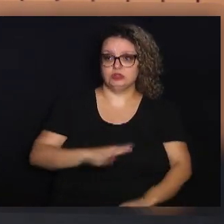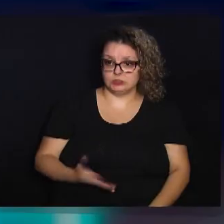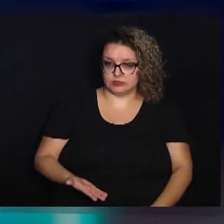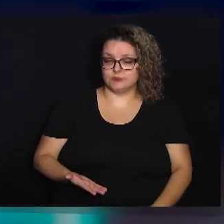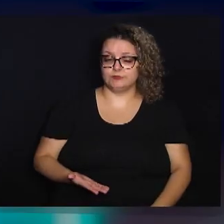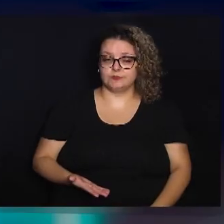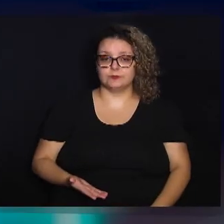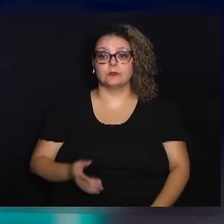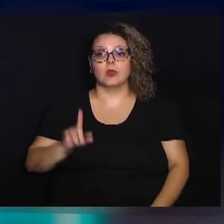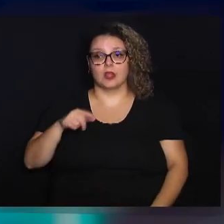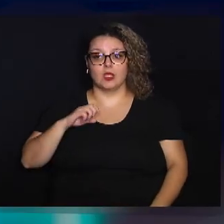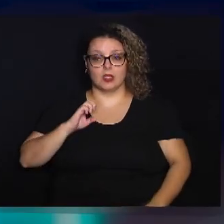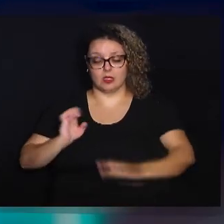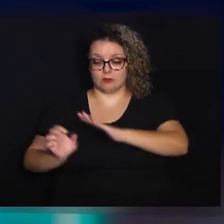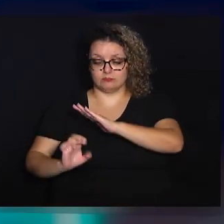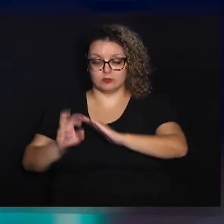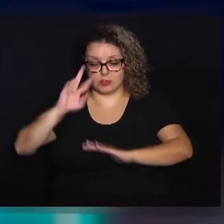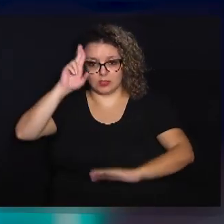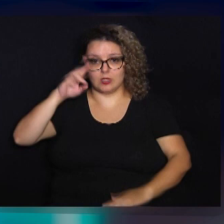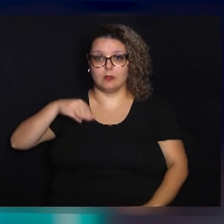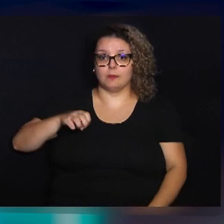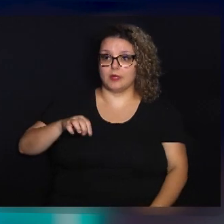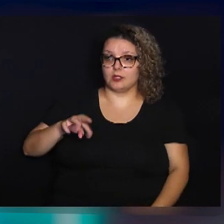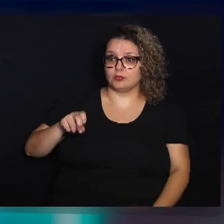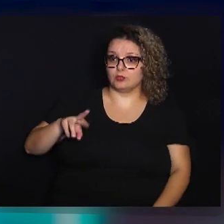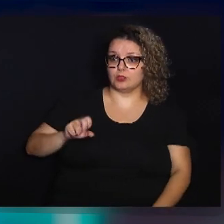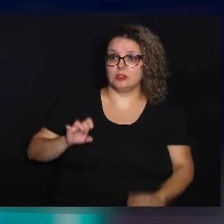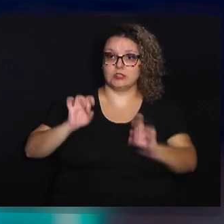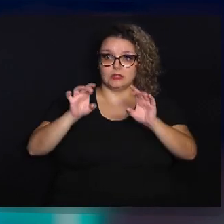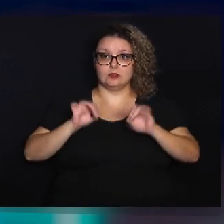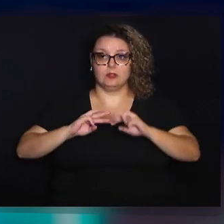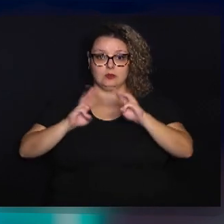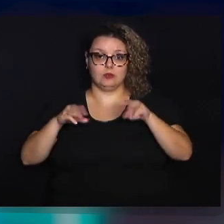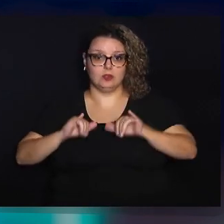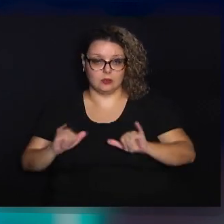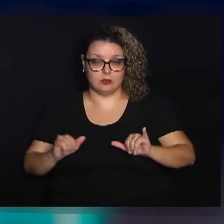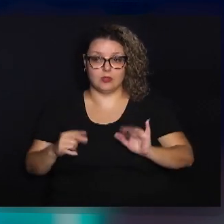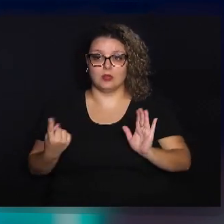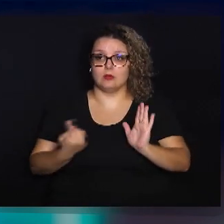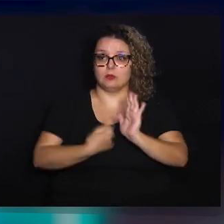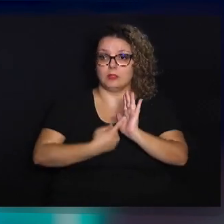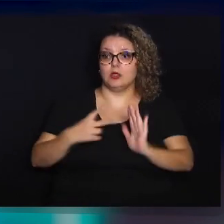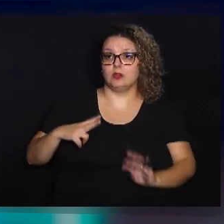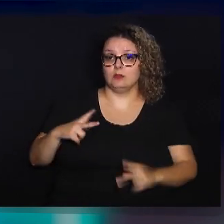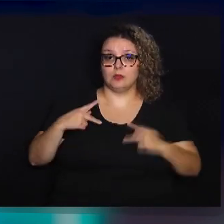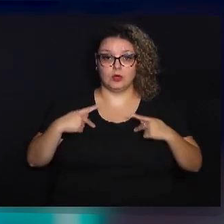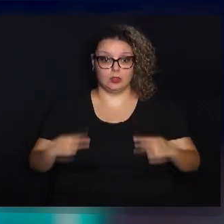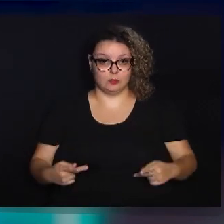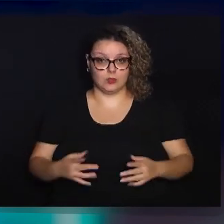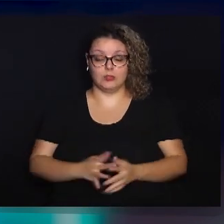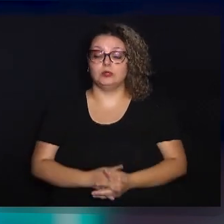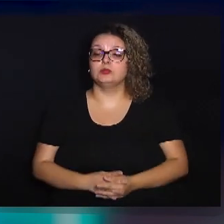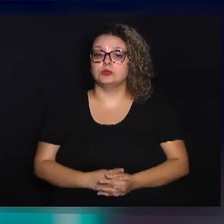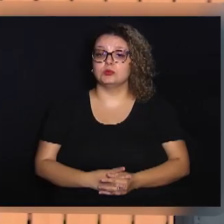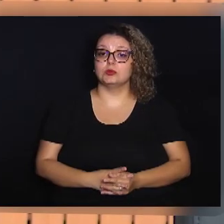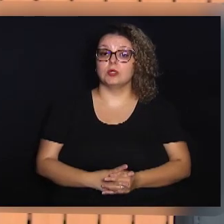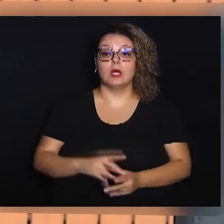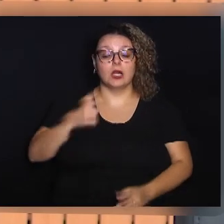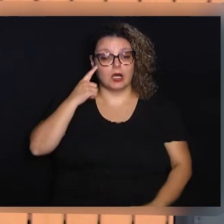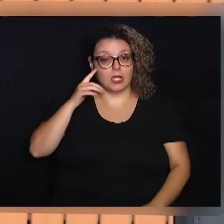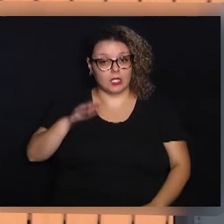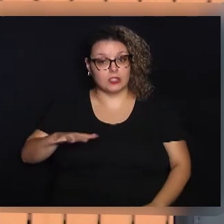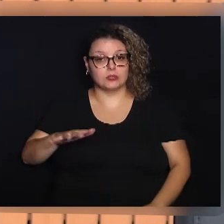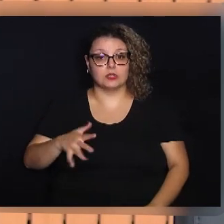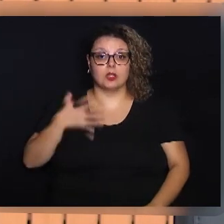leis Ana Laura é empresária mentora e especialista em marketing com foco em marca pessoal e posicionamento a